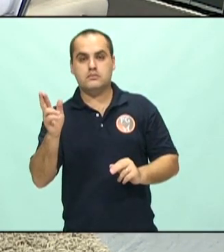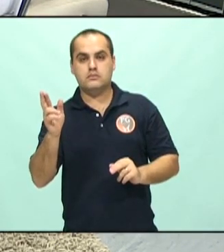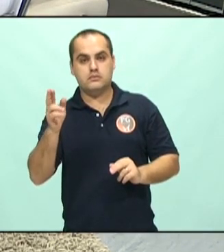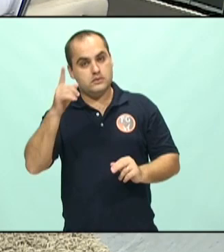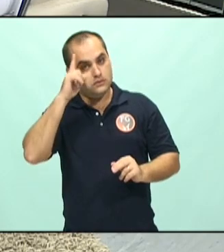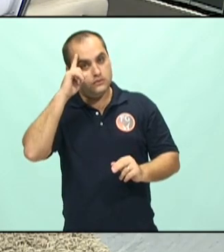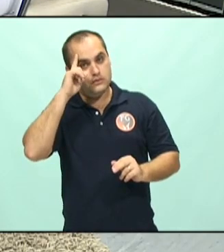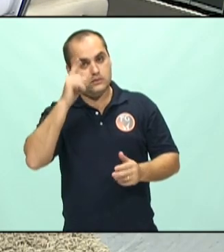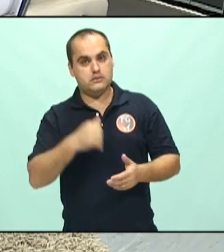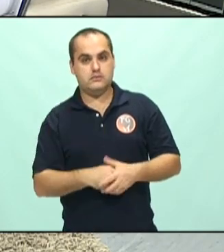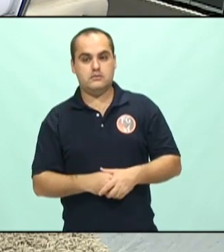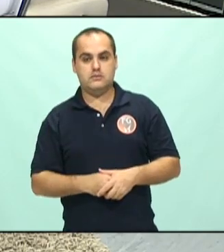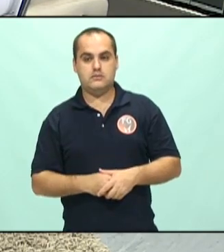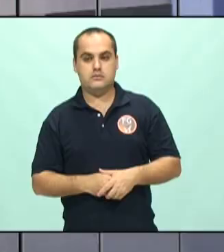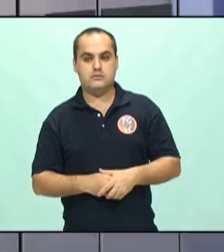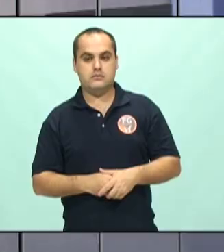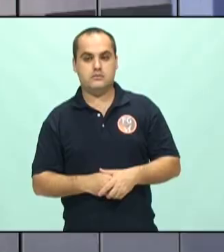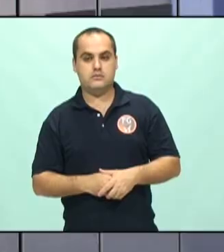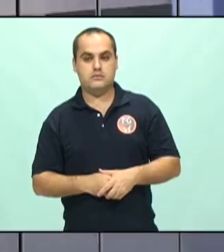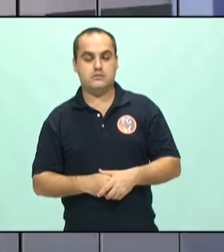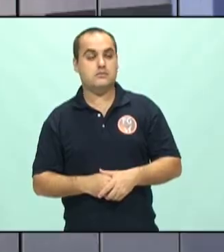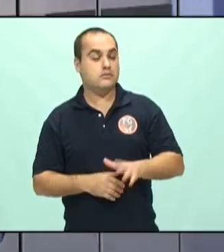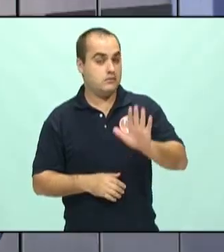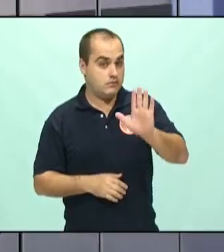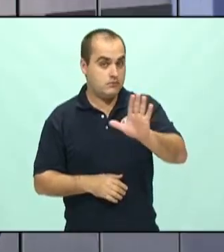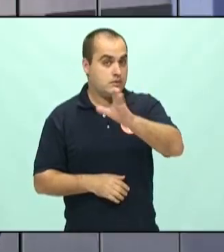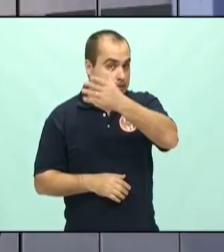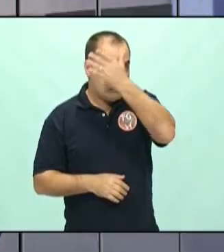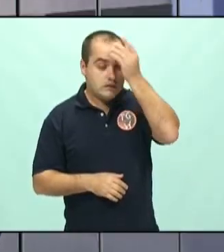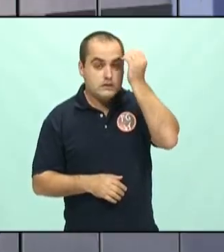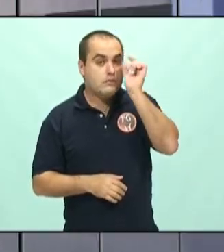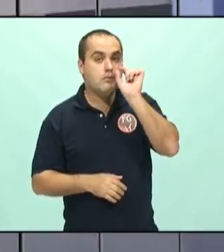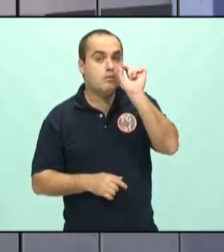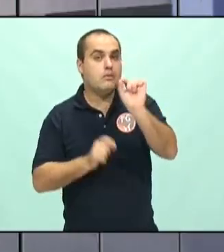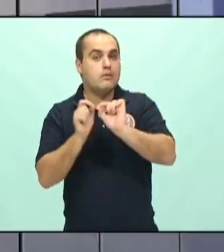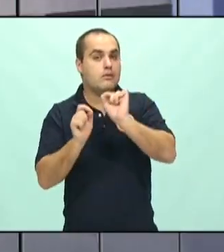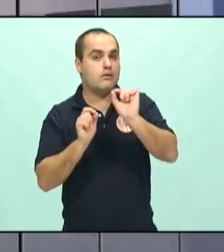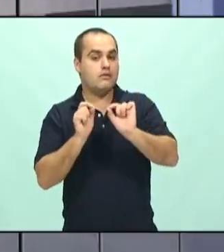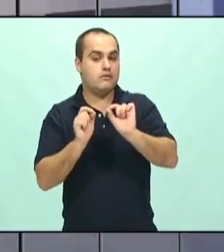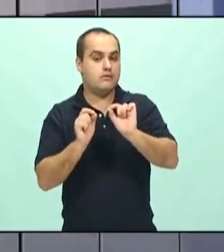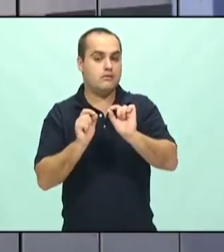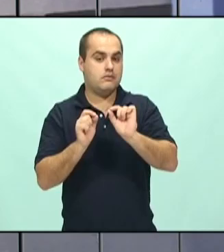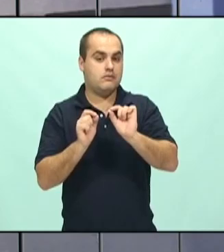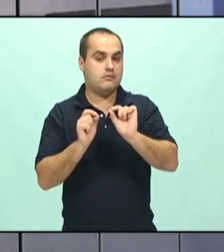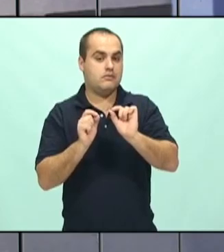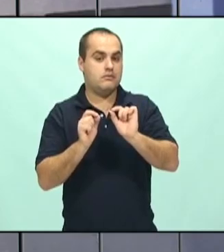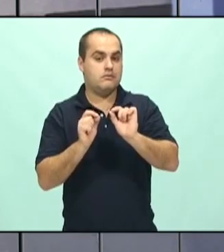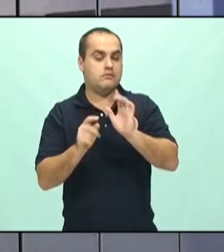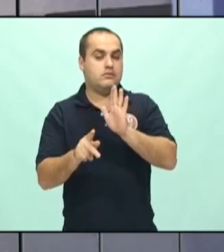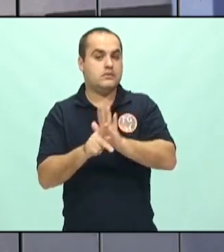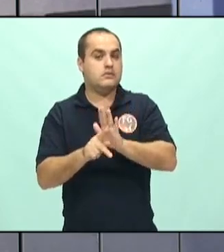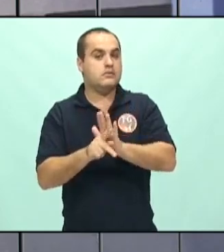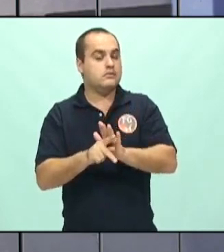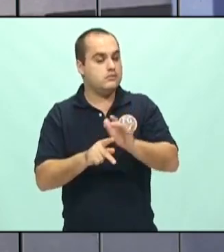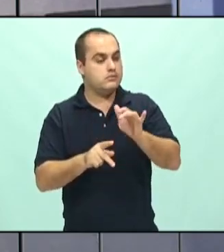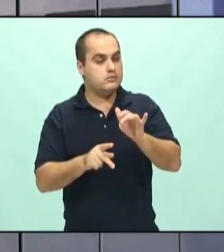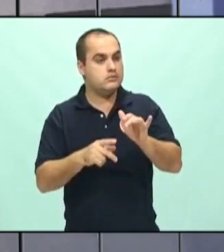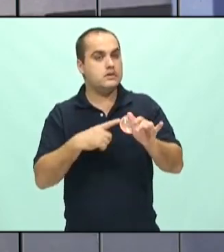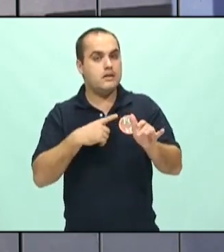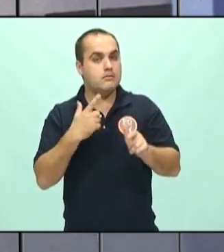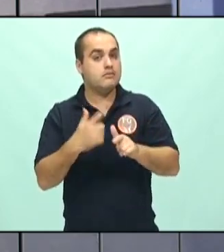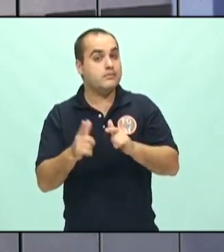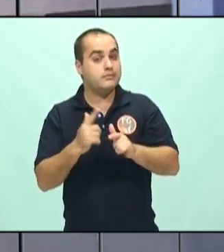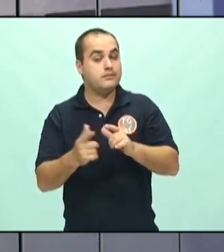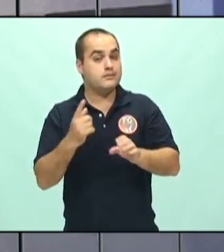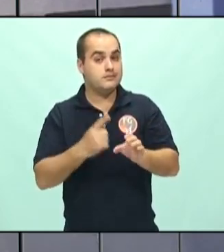água naquele tom todo mundo andando embarcado não esquecendo do transtorno que está causando para a cidade andrew os